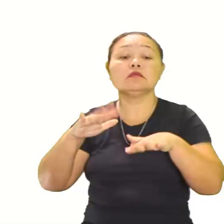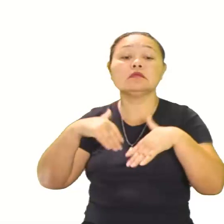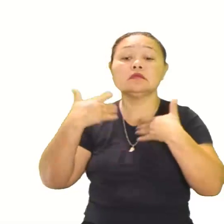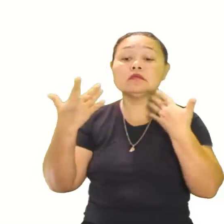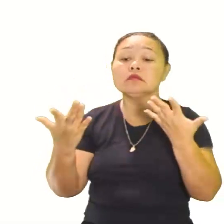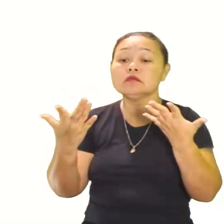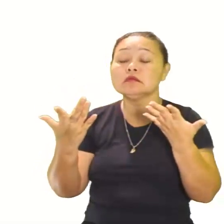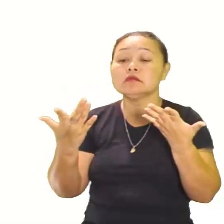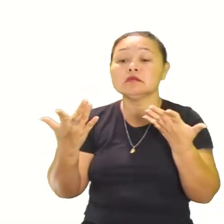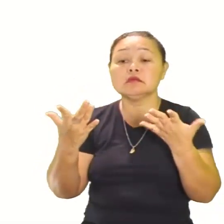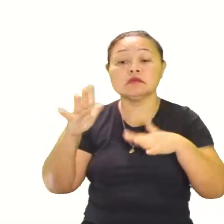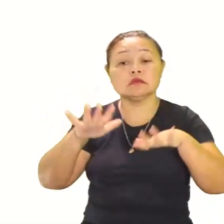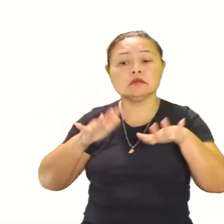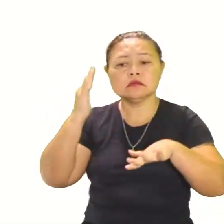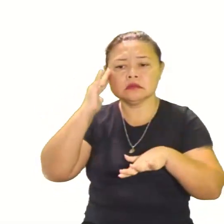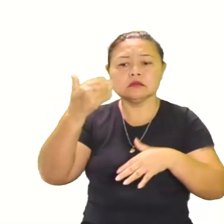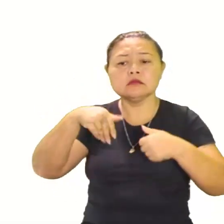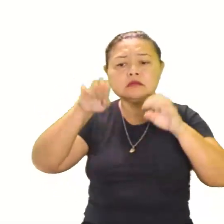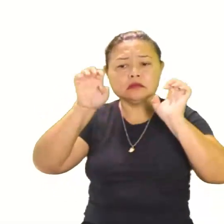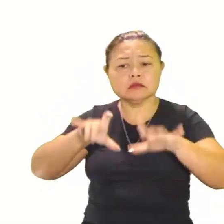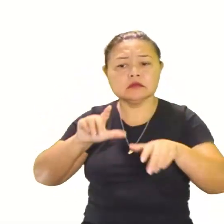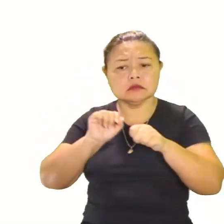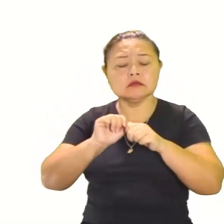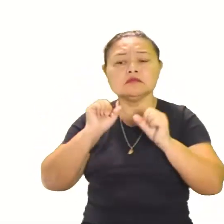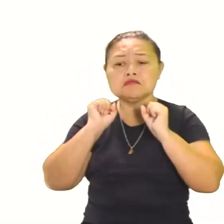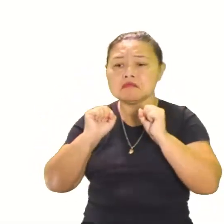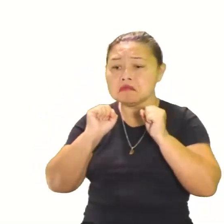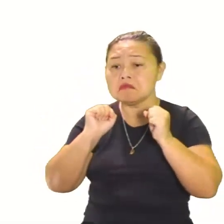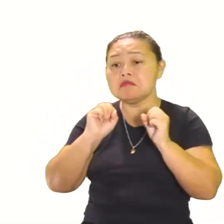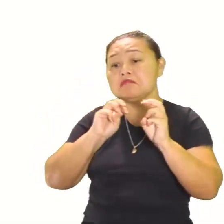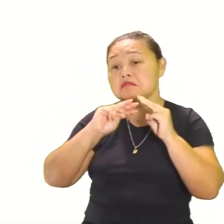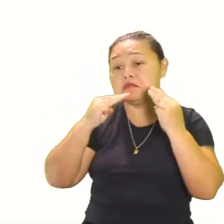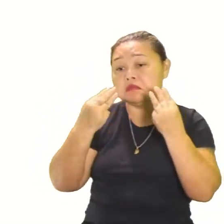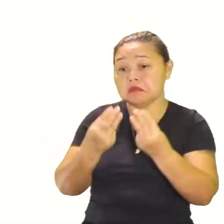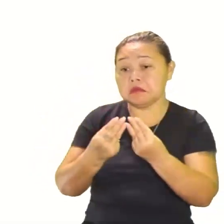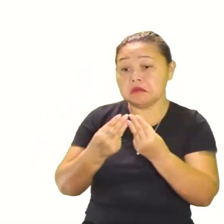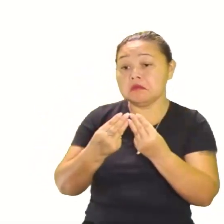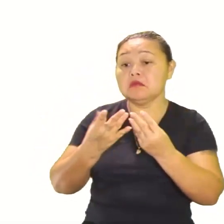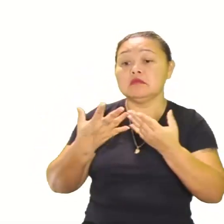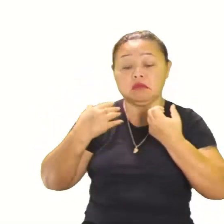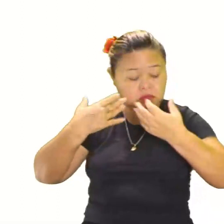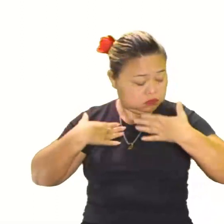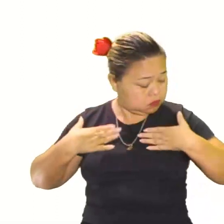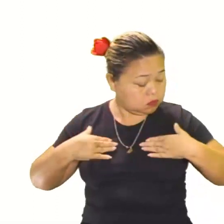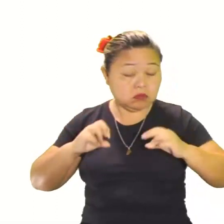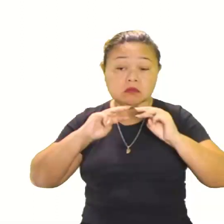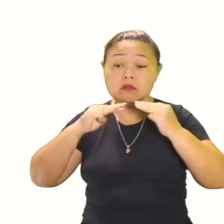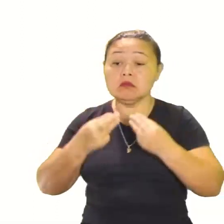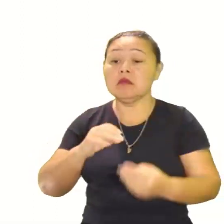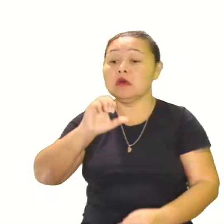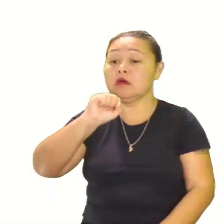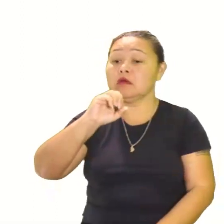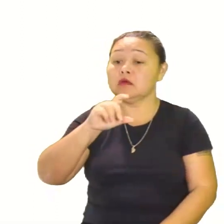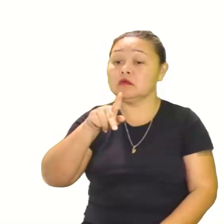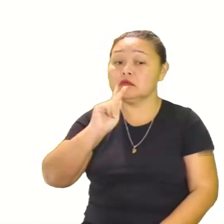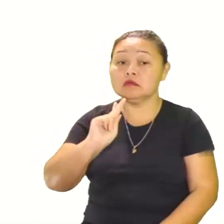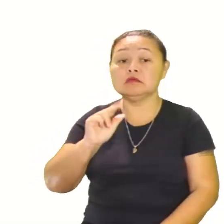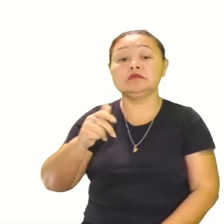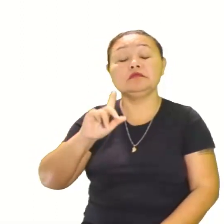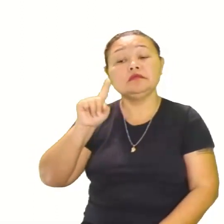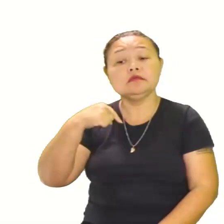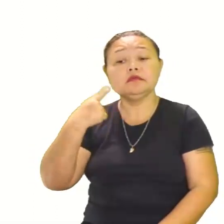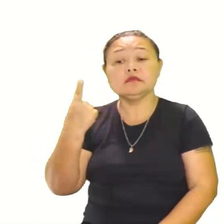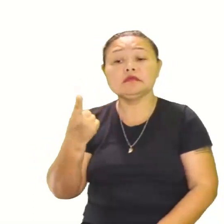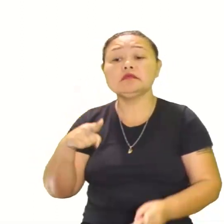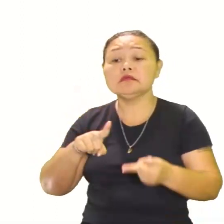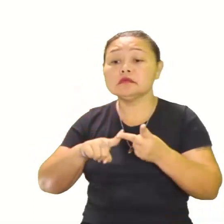Então, algumas grandezas, para nós entendermos bem, eu posso medir massa, né? Qual que é a sua massa corpórea? 80 quilogramas,